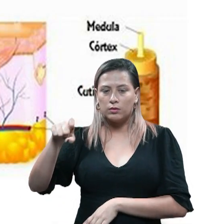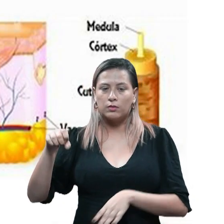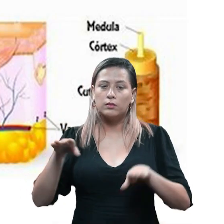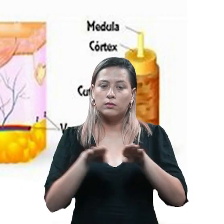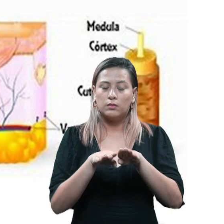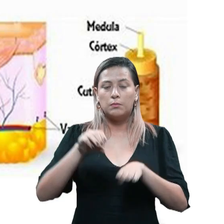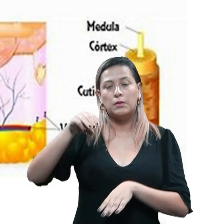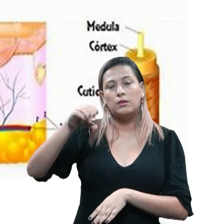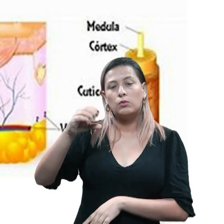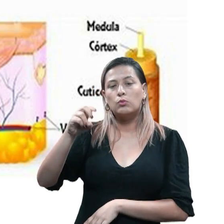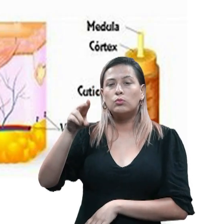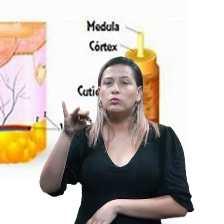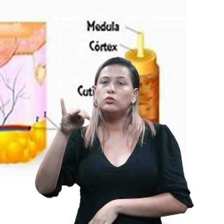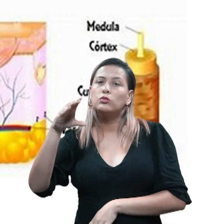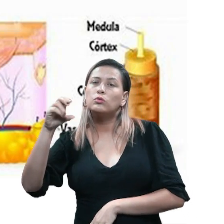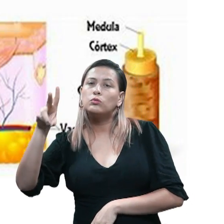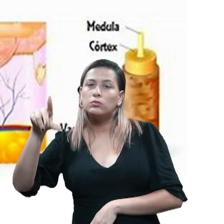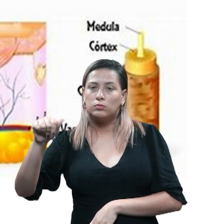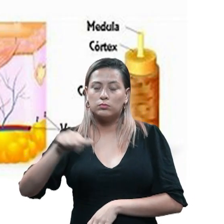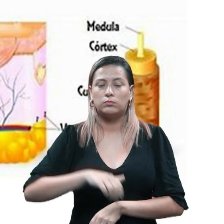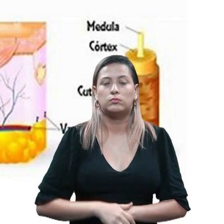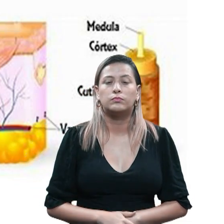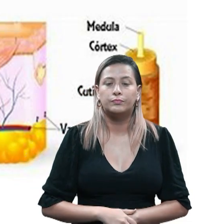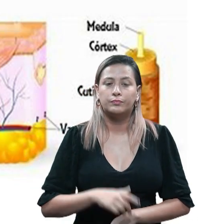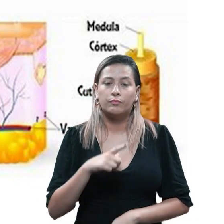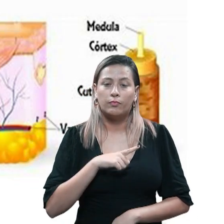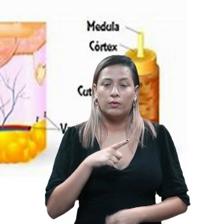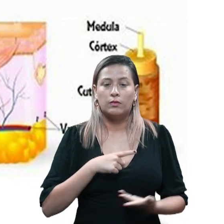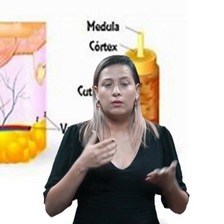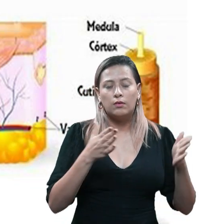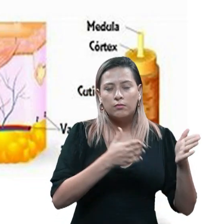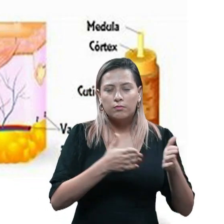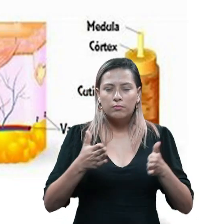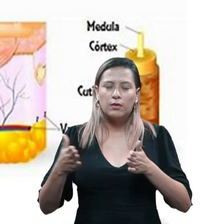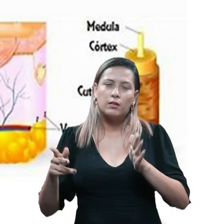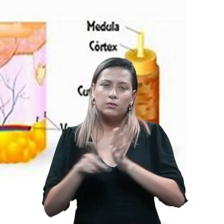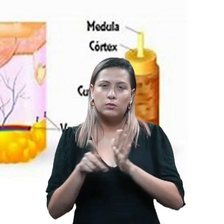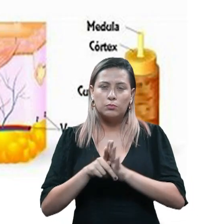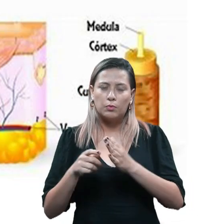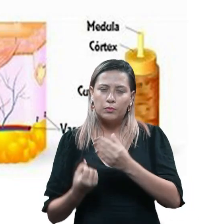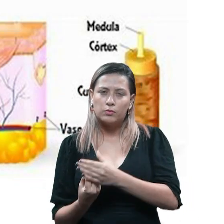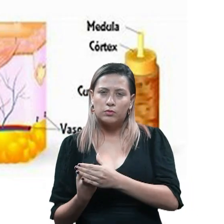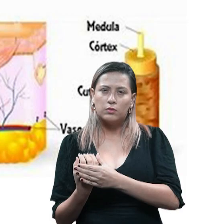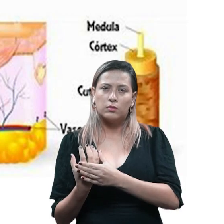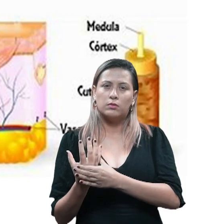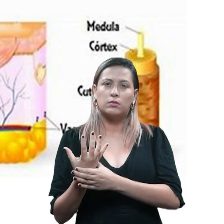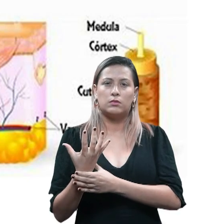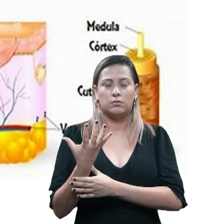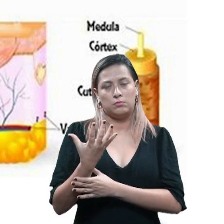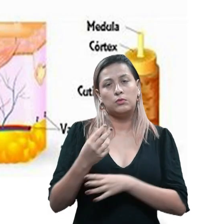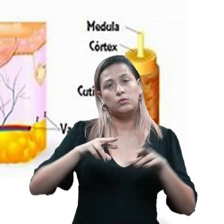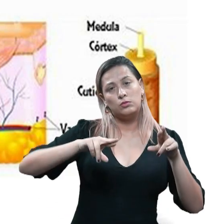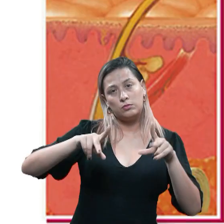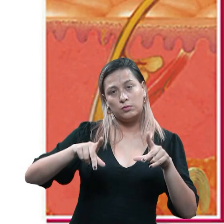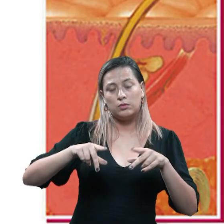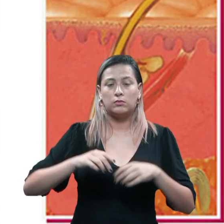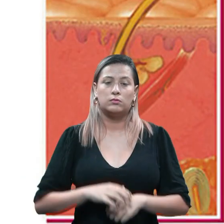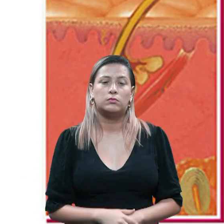cutícula. Eles apresentam fases de crescimento distintas simultaneamente,